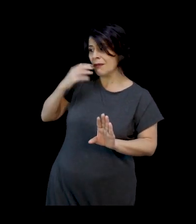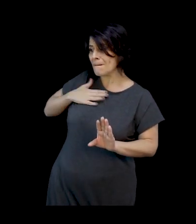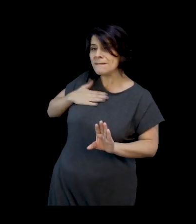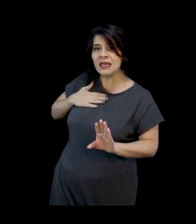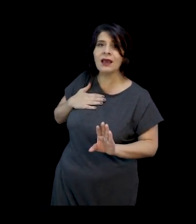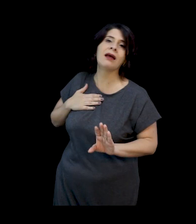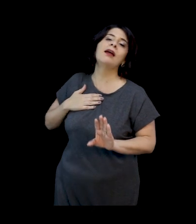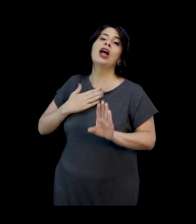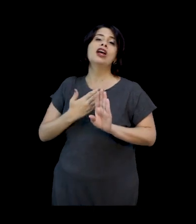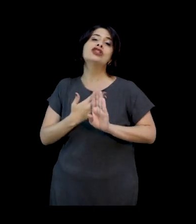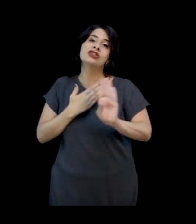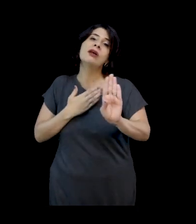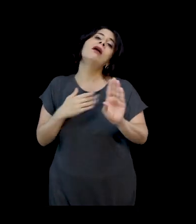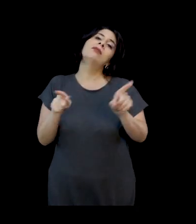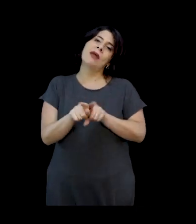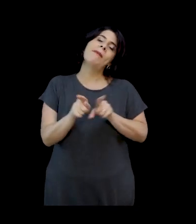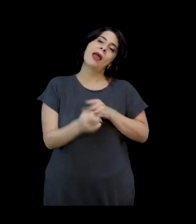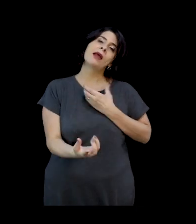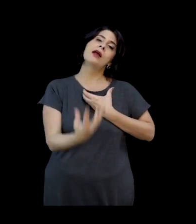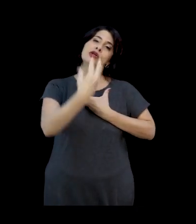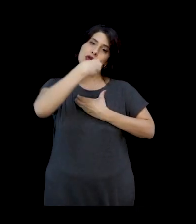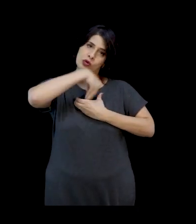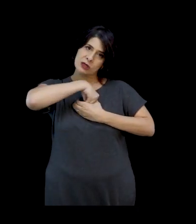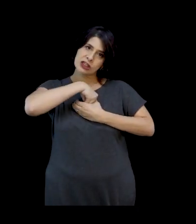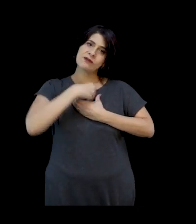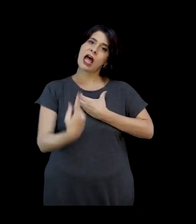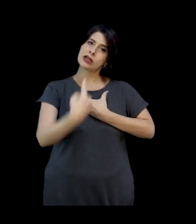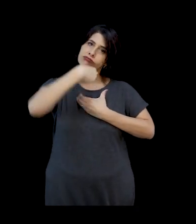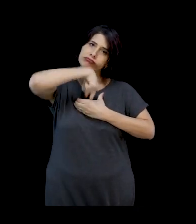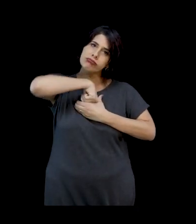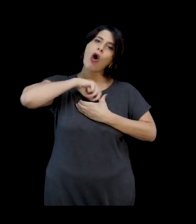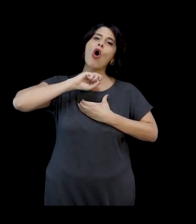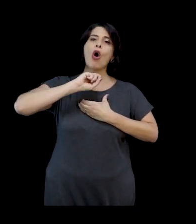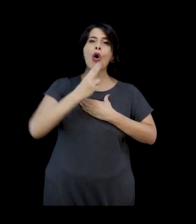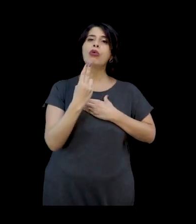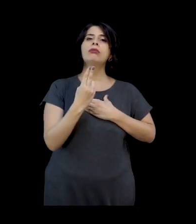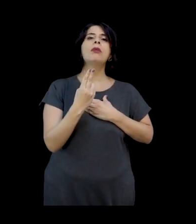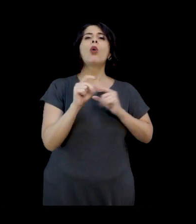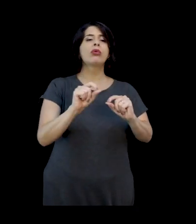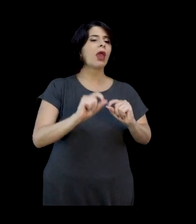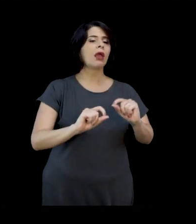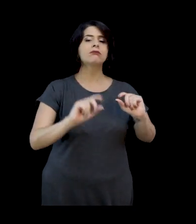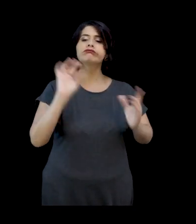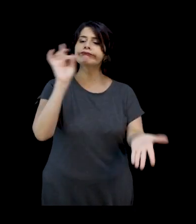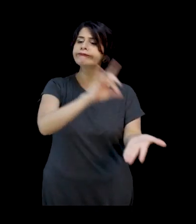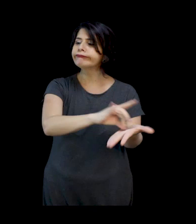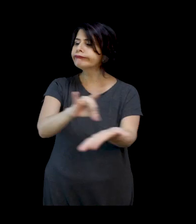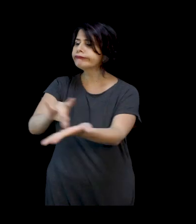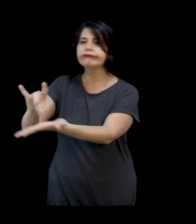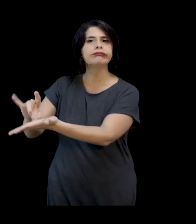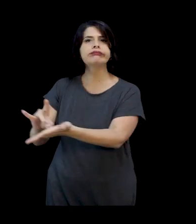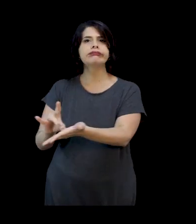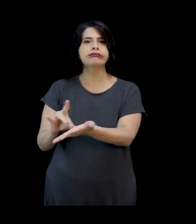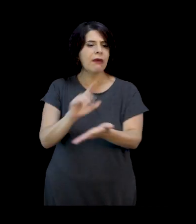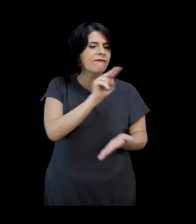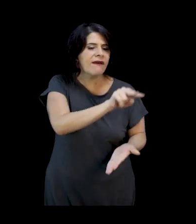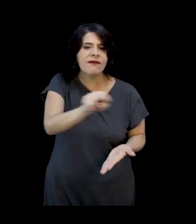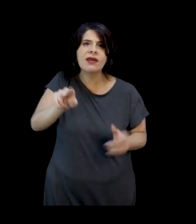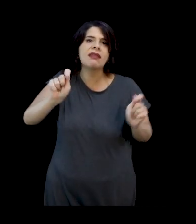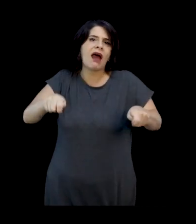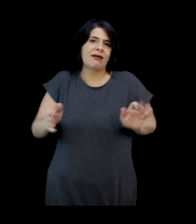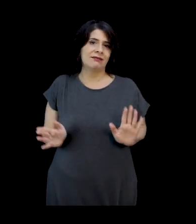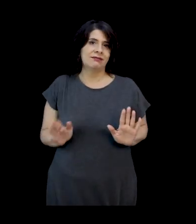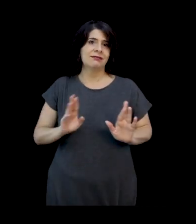dá também no campo da nossa subjetividade em relação ao mundo objetivo. Então, nós temos uma vida espiritual, no sentido da